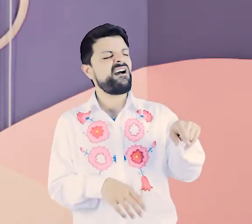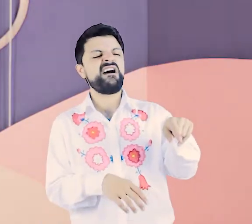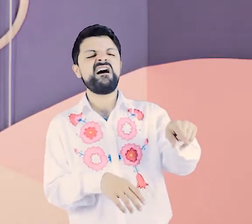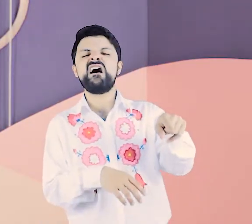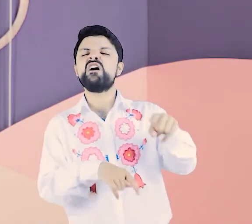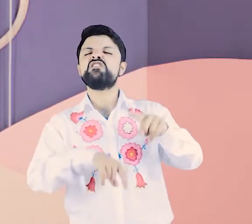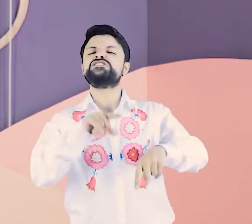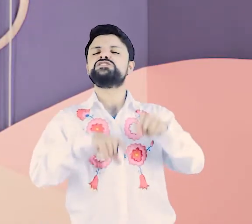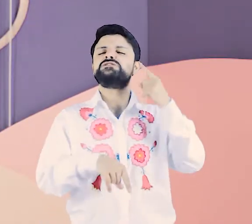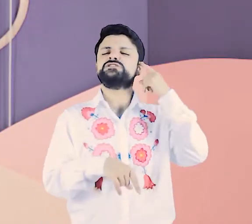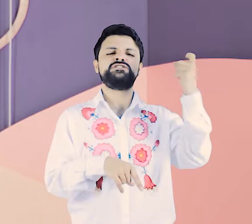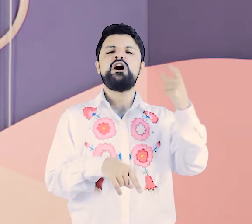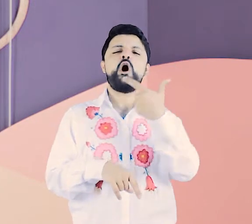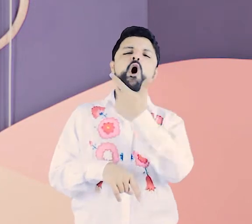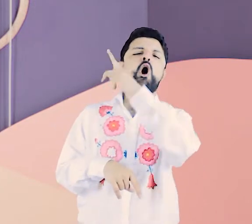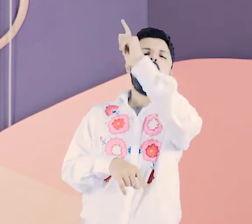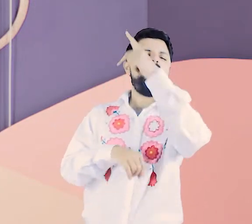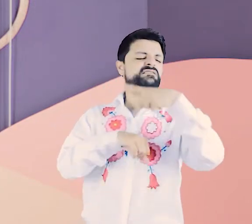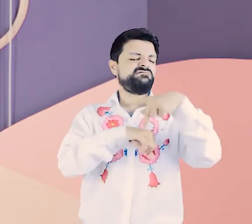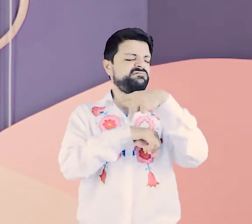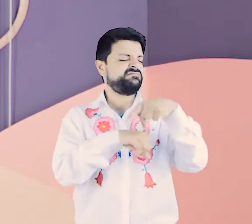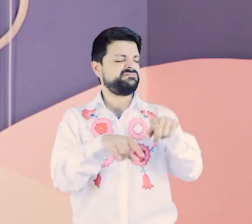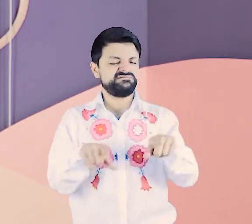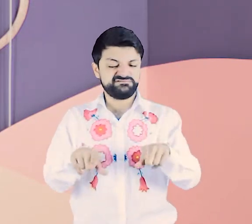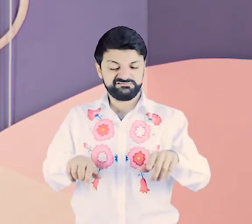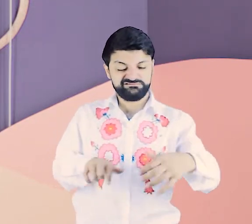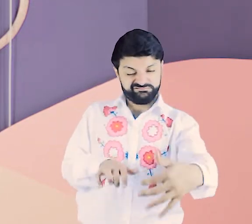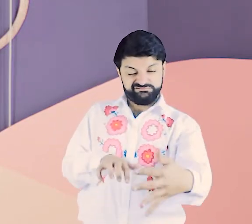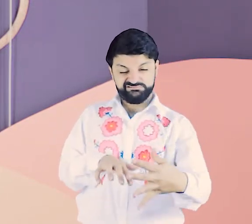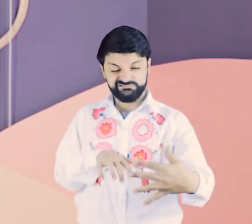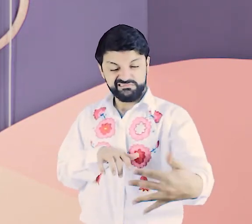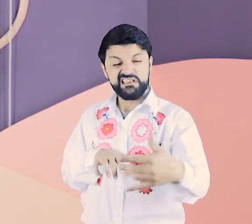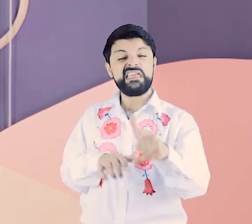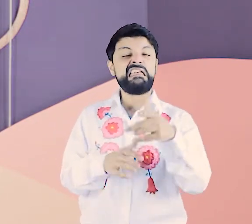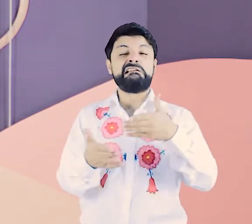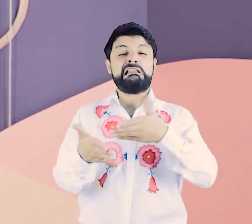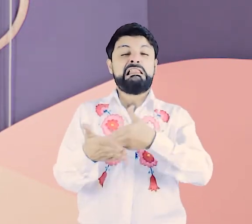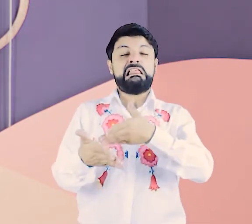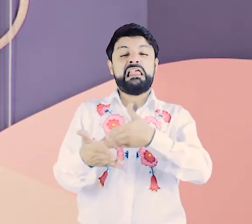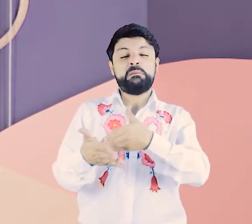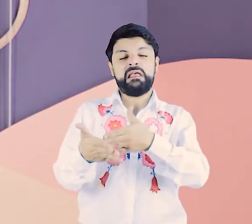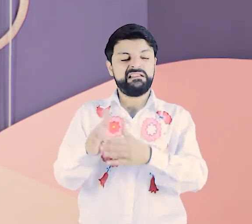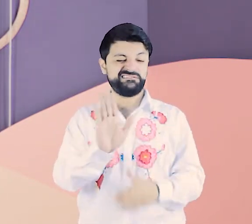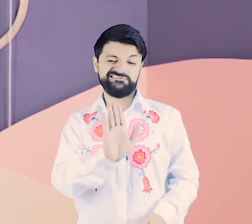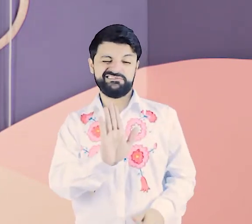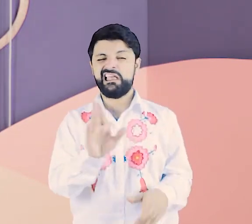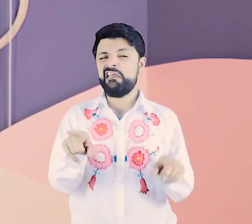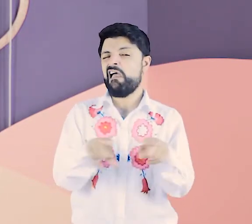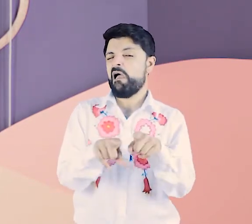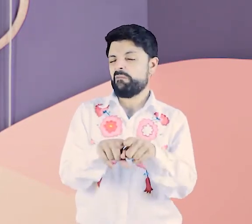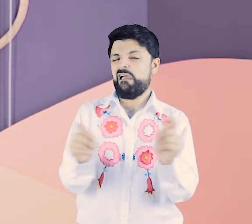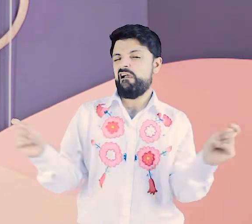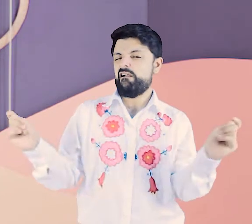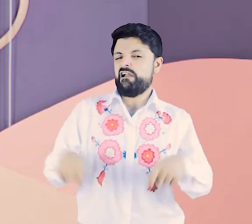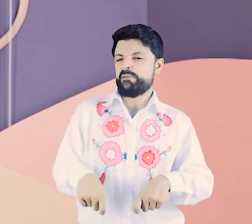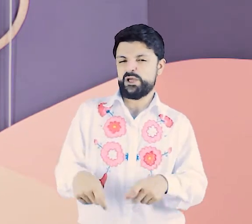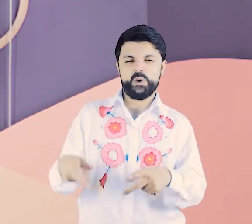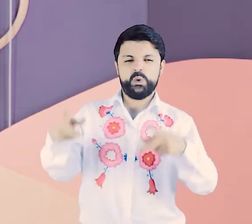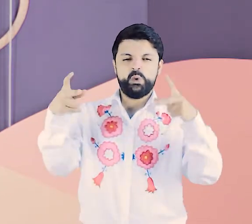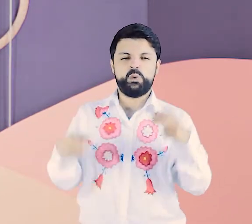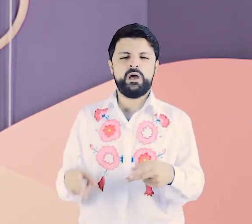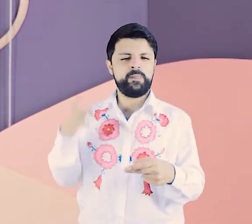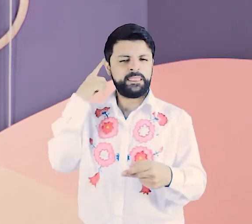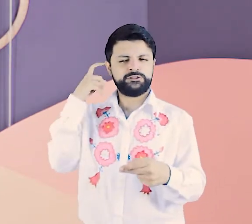que, além de ser um instrumento estrangeiro, o harmônio era muito limitado e que, inclusive, não era capaz